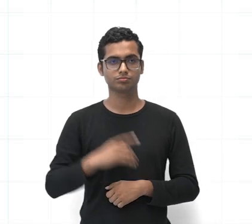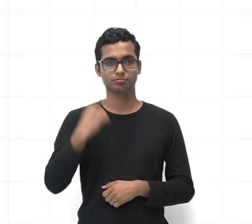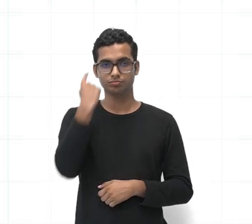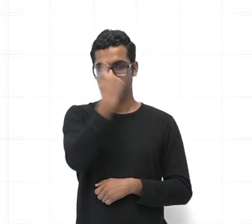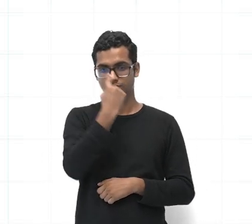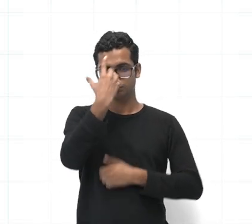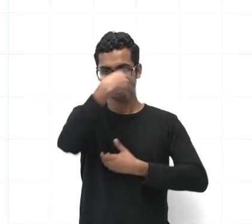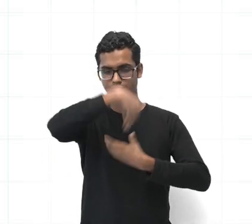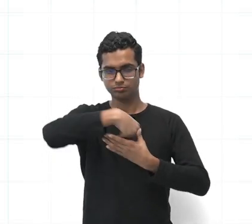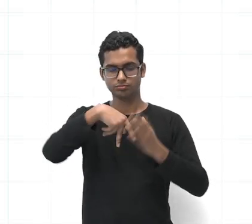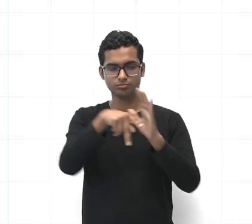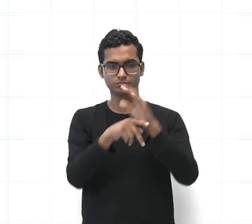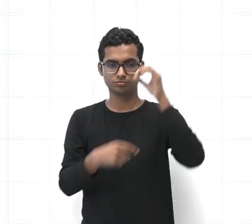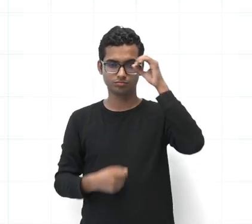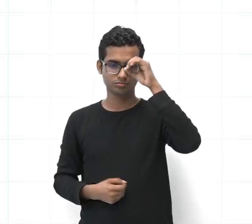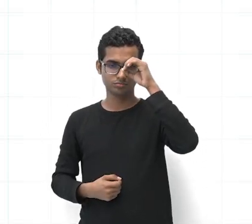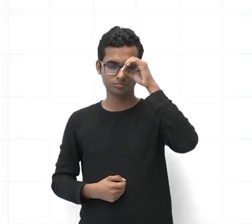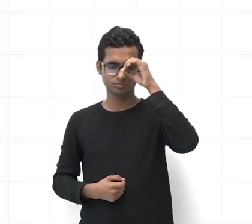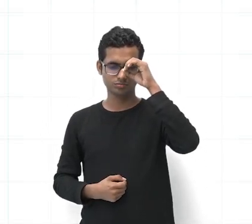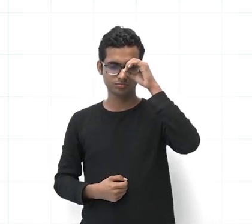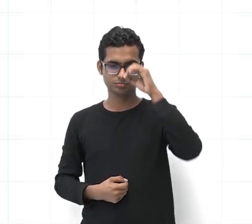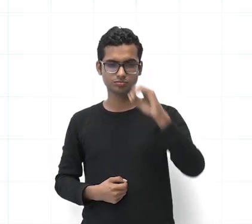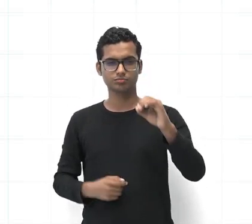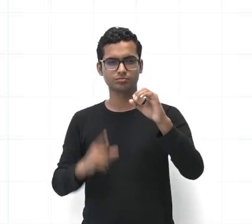por camadas.